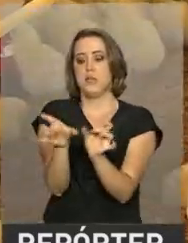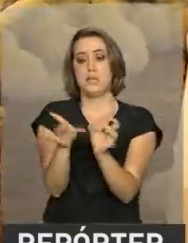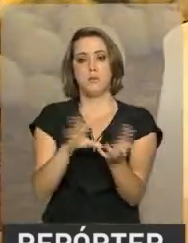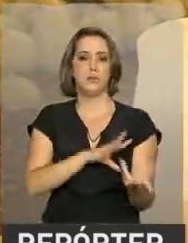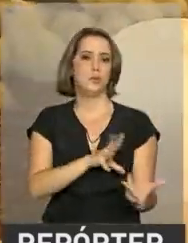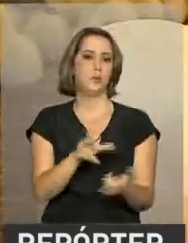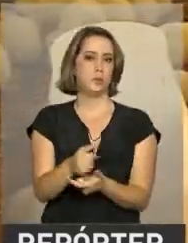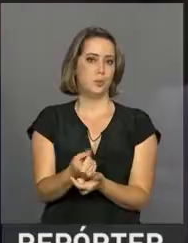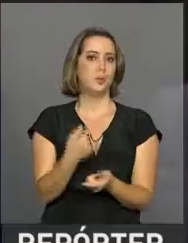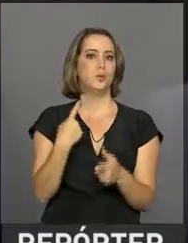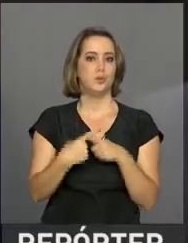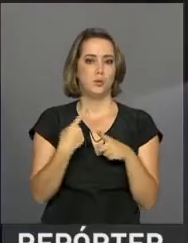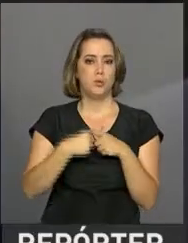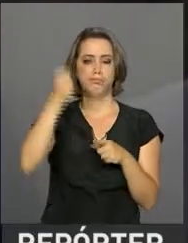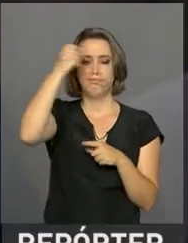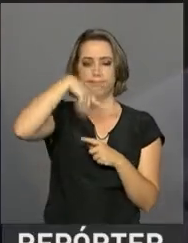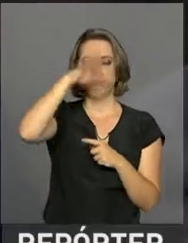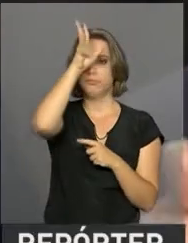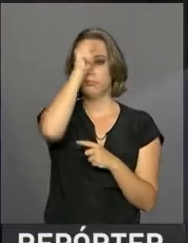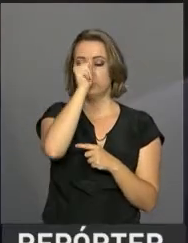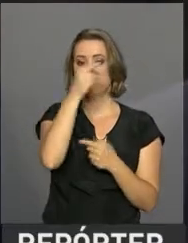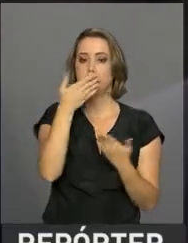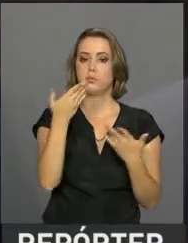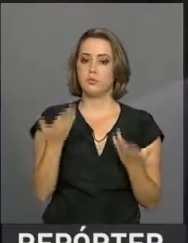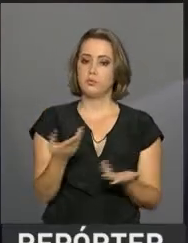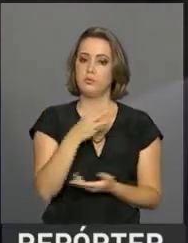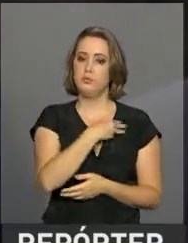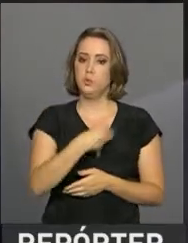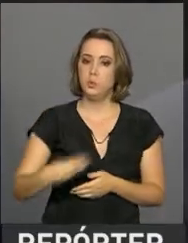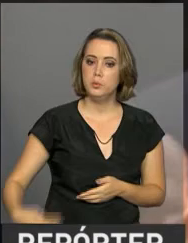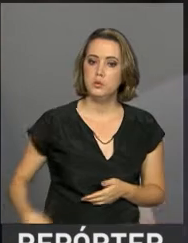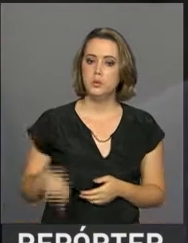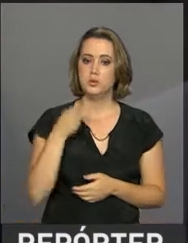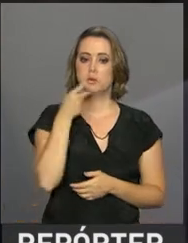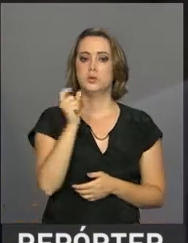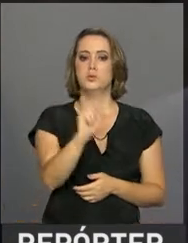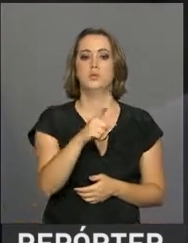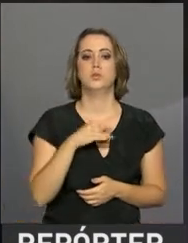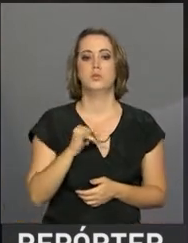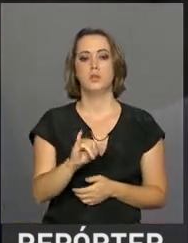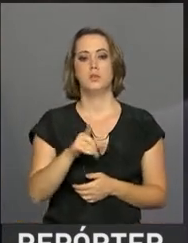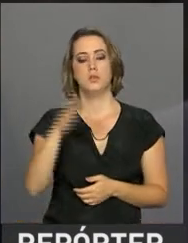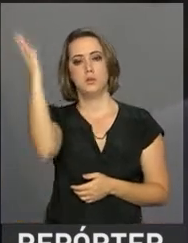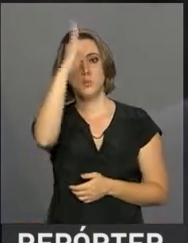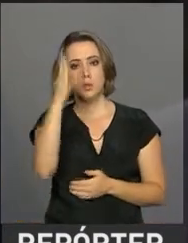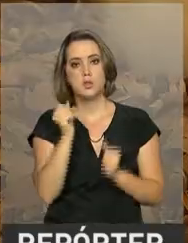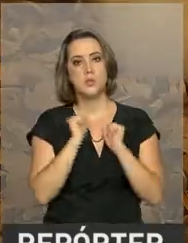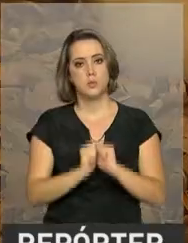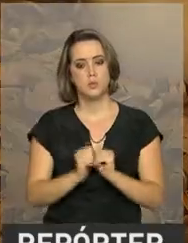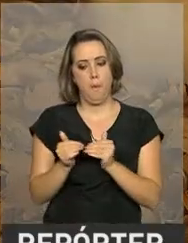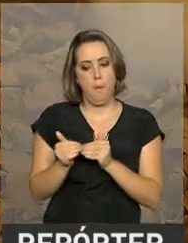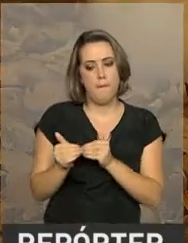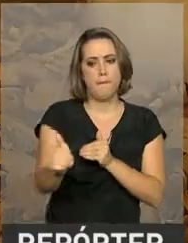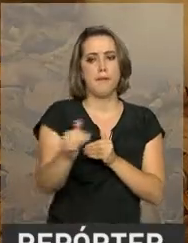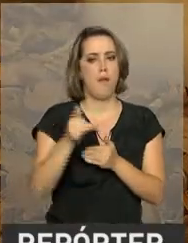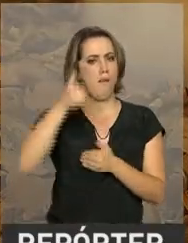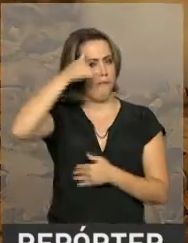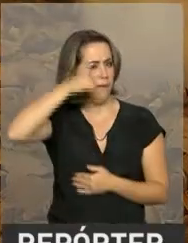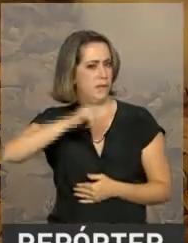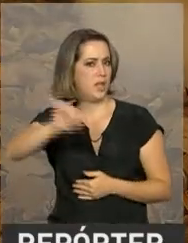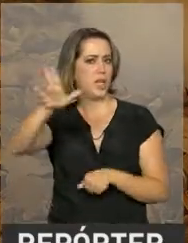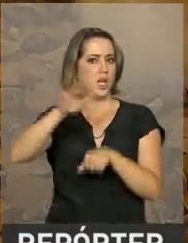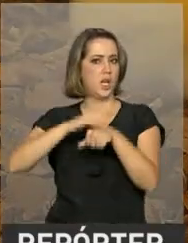casos da gripe aviária segundo o ministro da agricultura se o brasil conseguir manter a doença longe das grandes oportunidades de